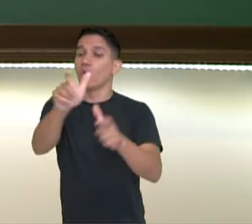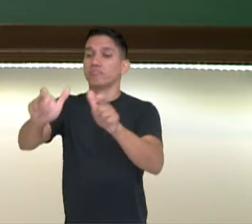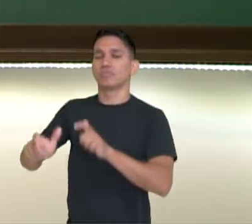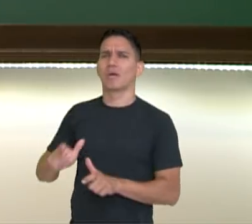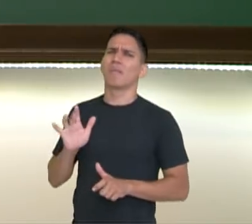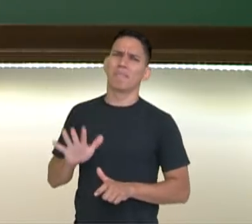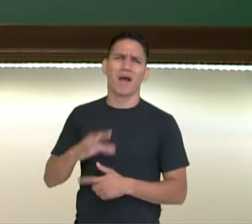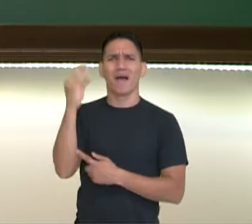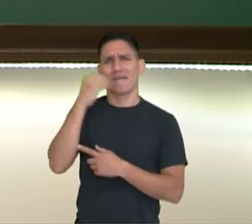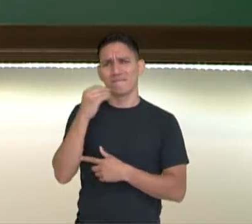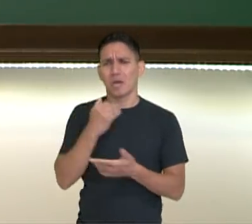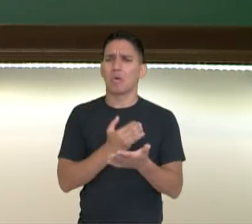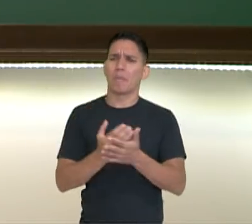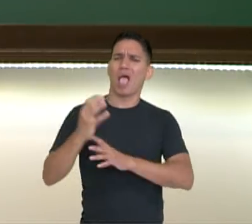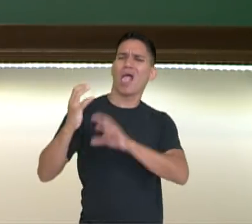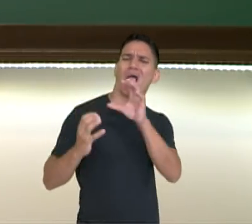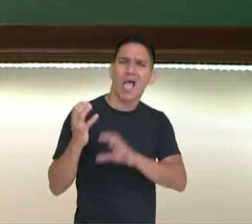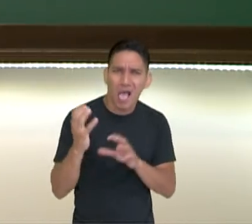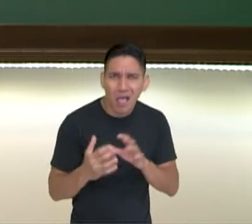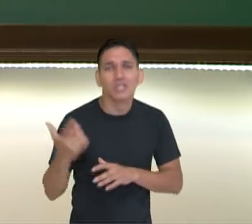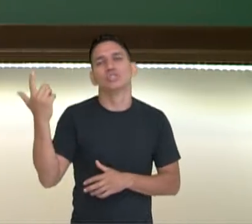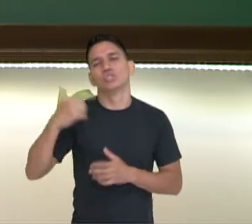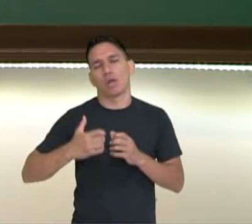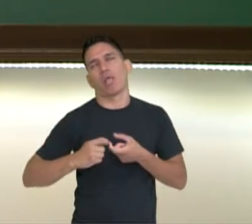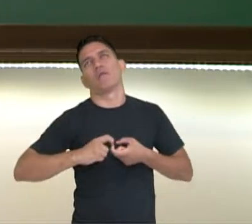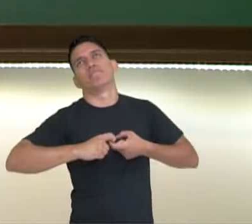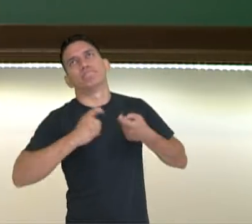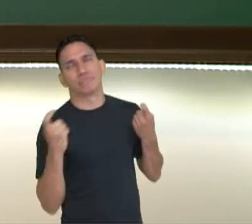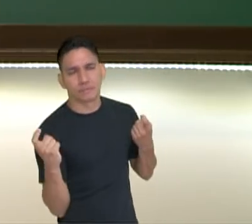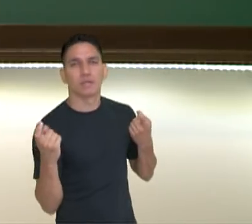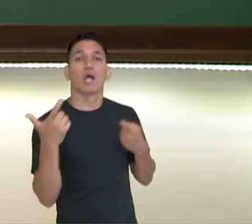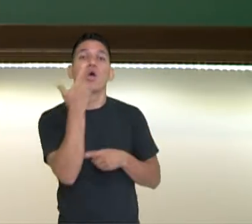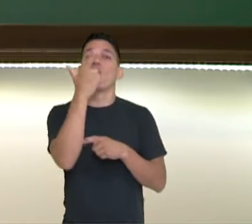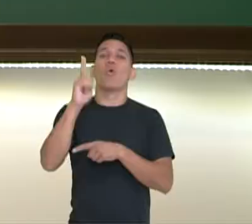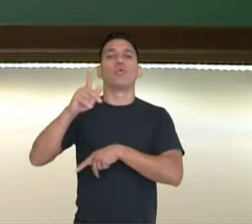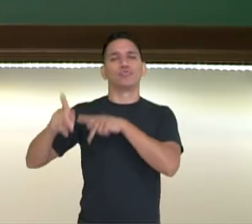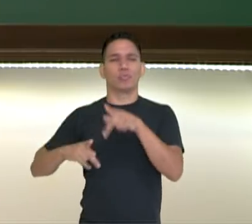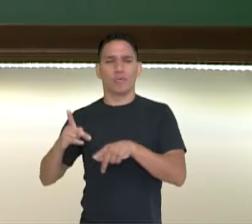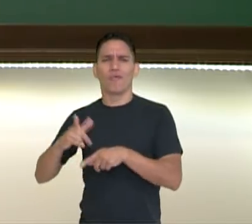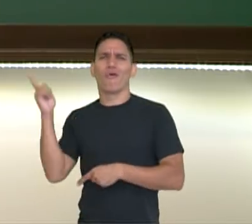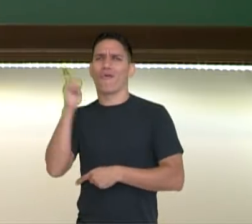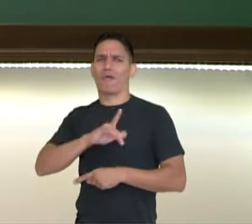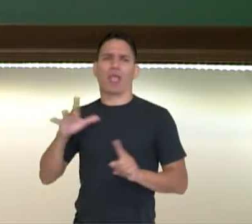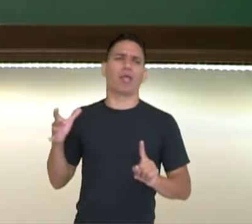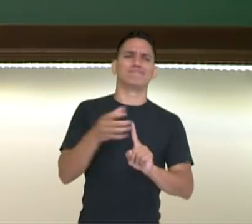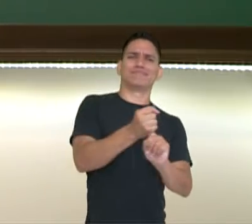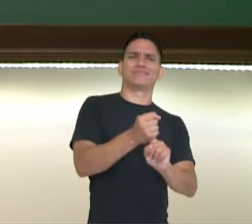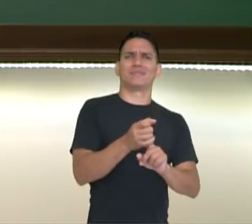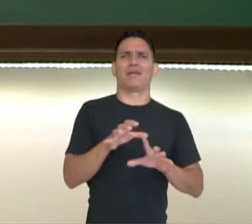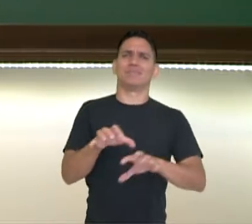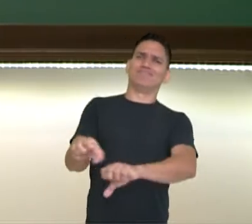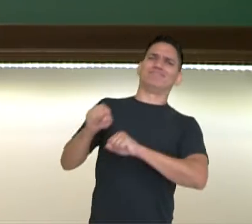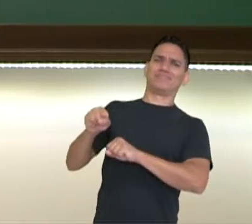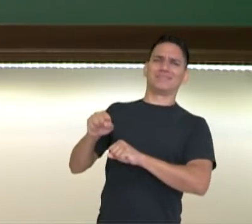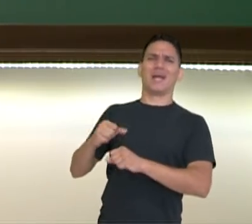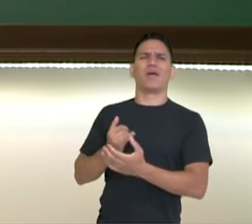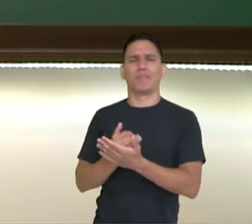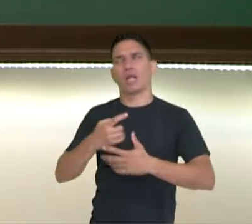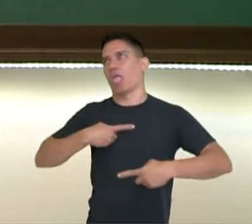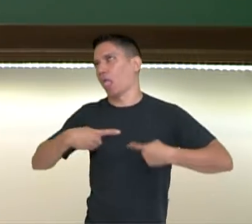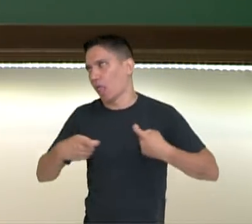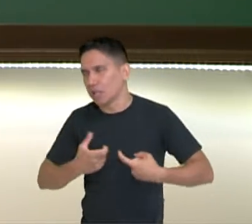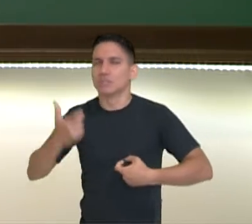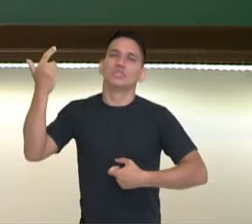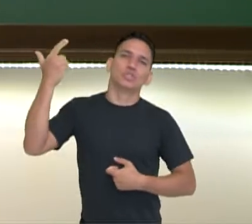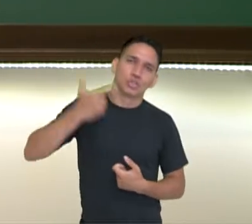revoltas, a cidade já se separava de volta, daí um outro povo conseguia dominar, daí dava revolta ou guerra,